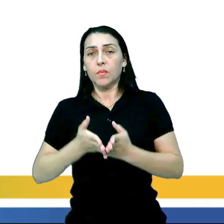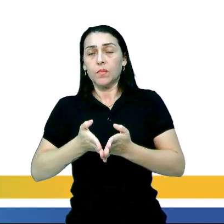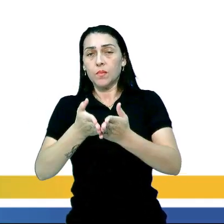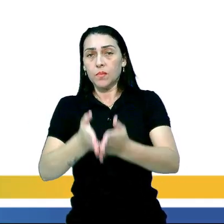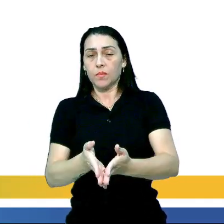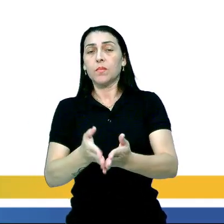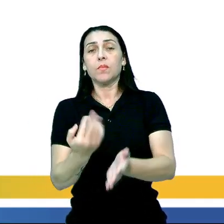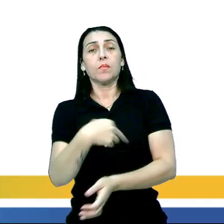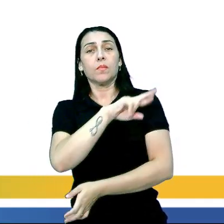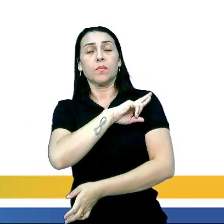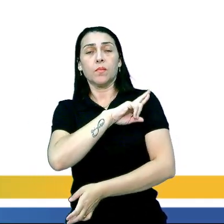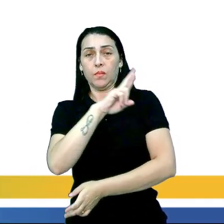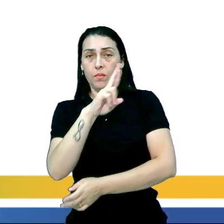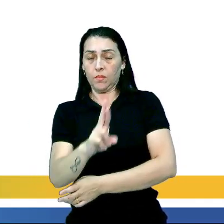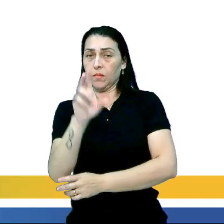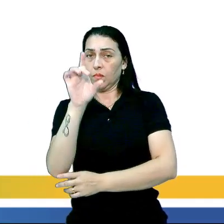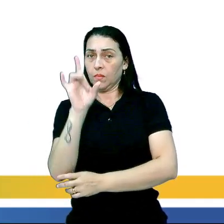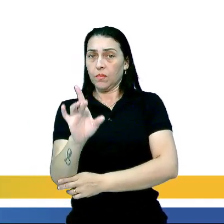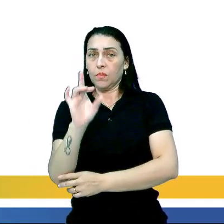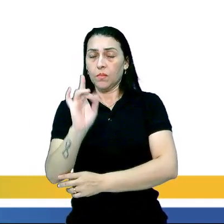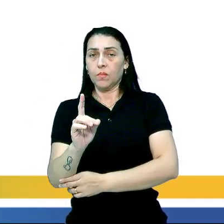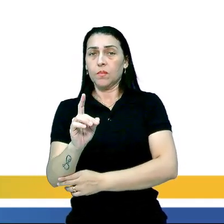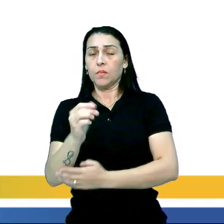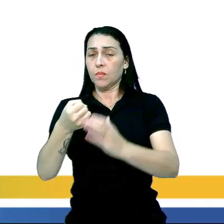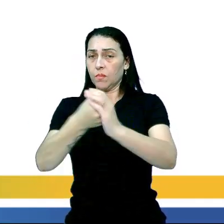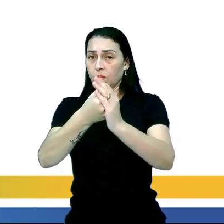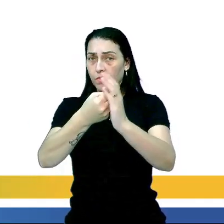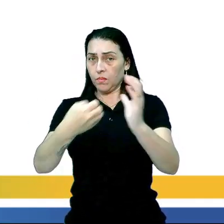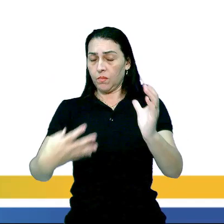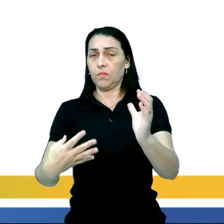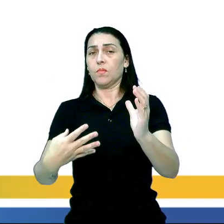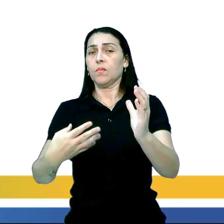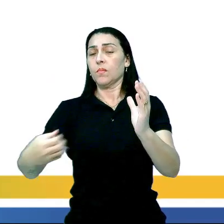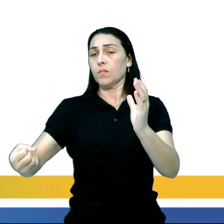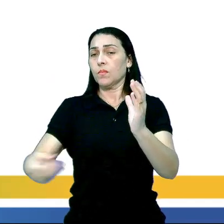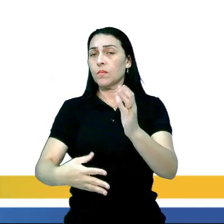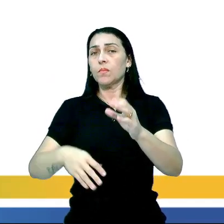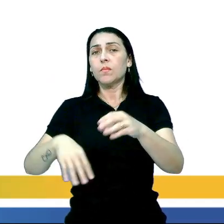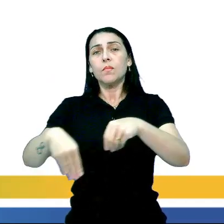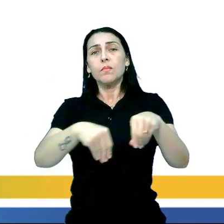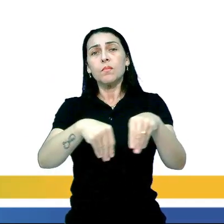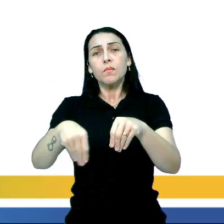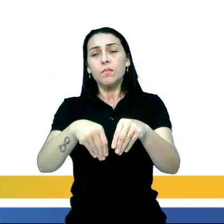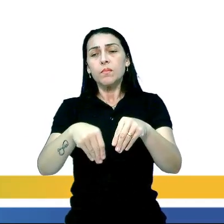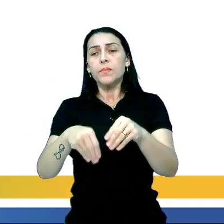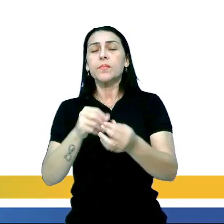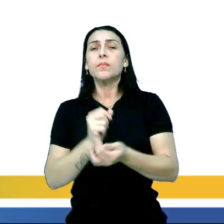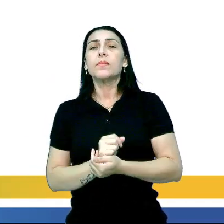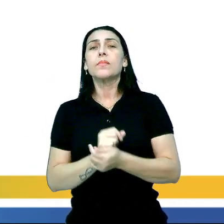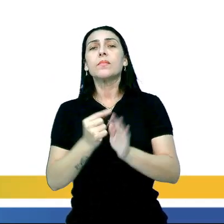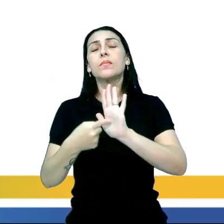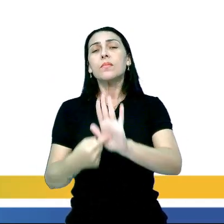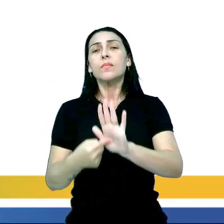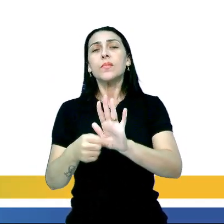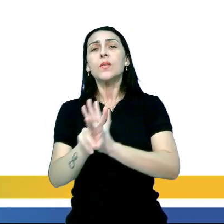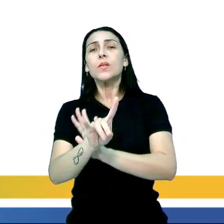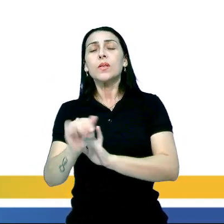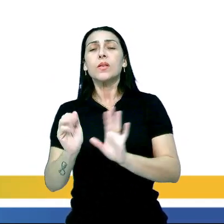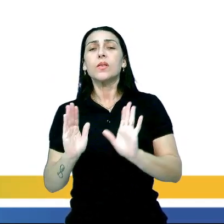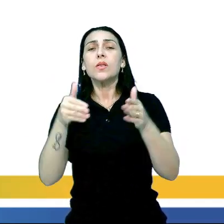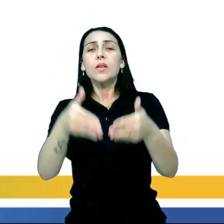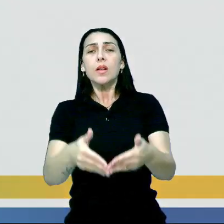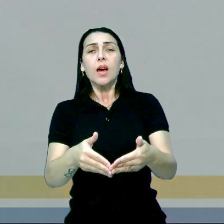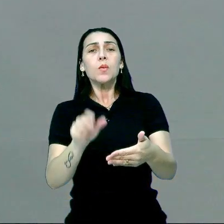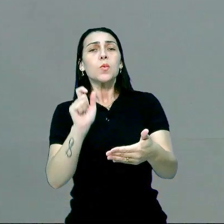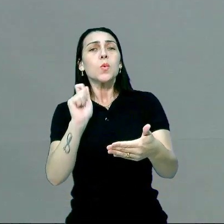ela é responsável só por colocar as características da nova terra. E aí ele fica só abordando o dia que